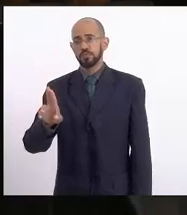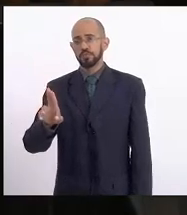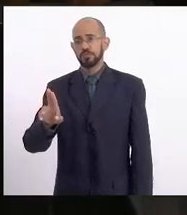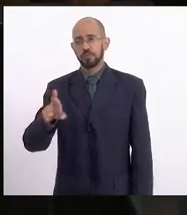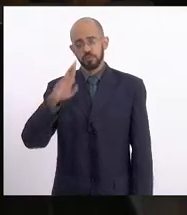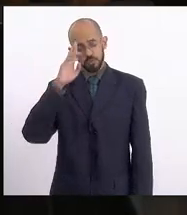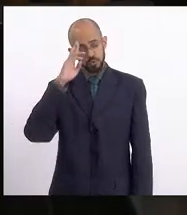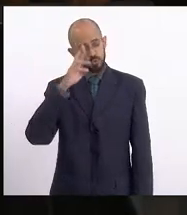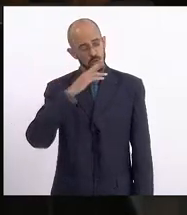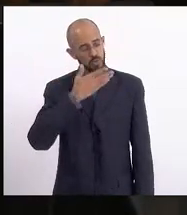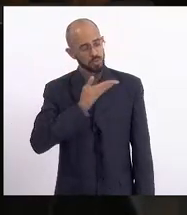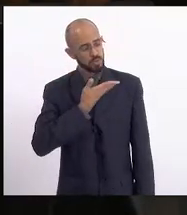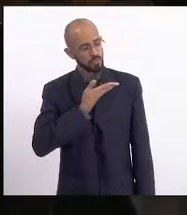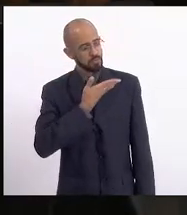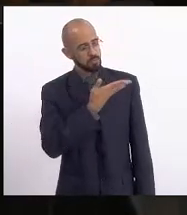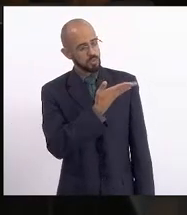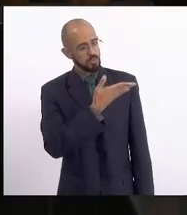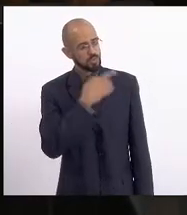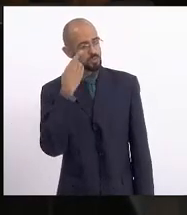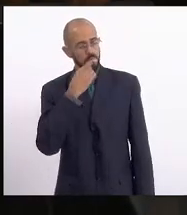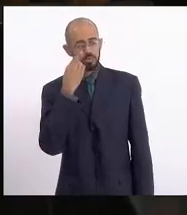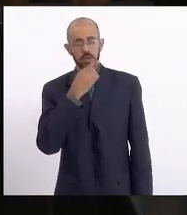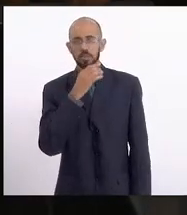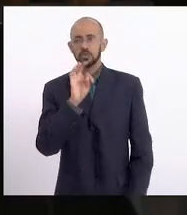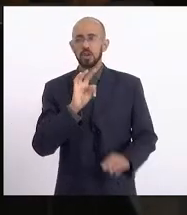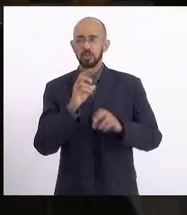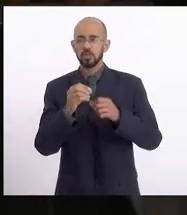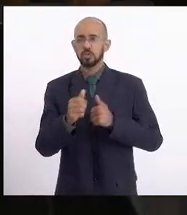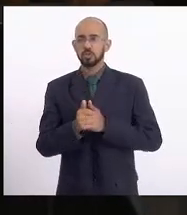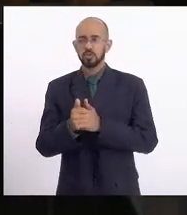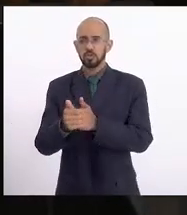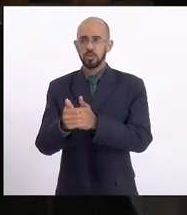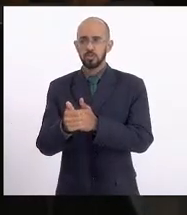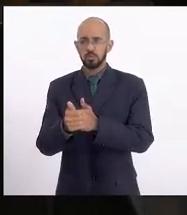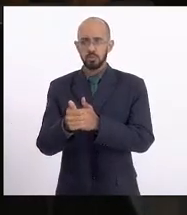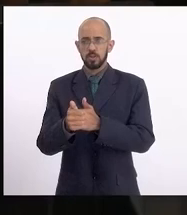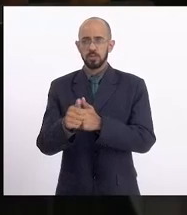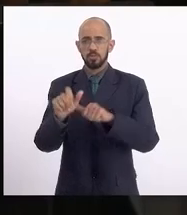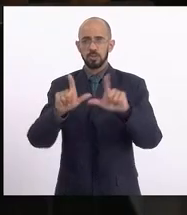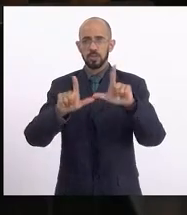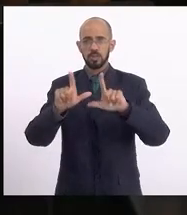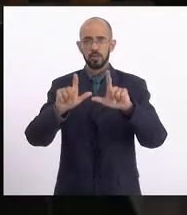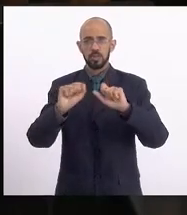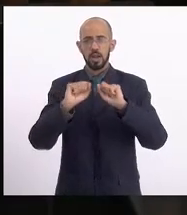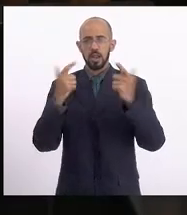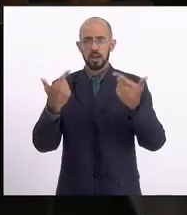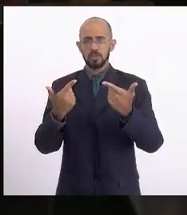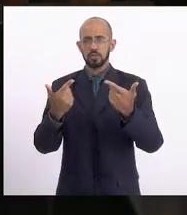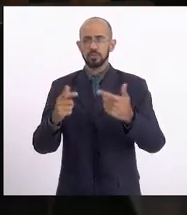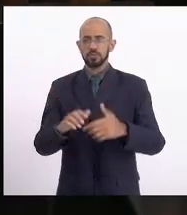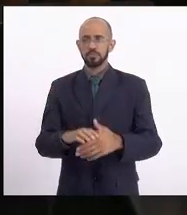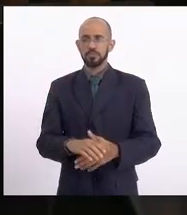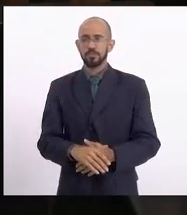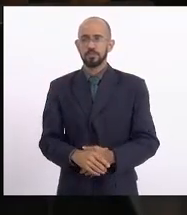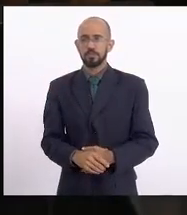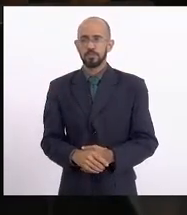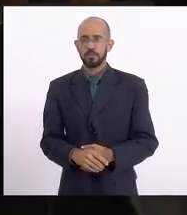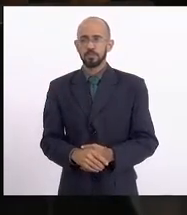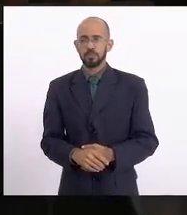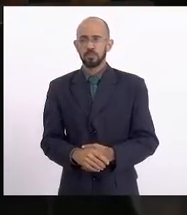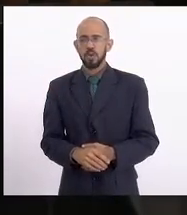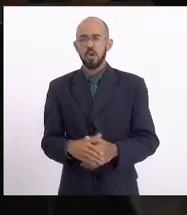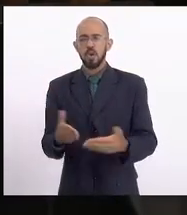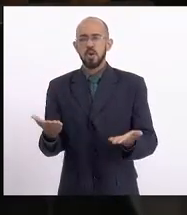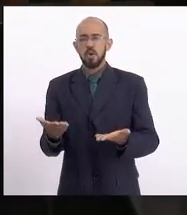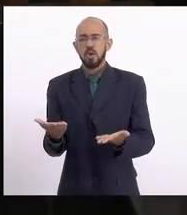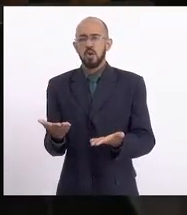senhores colegas, deputados e a todos que nos acompanham pela TV Alerge. Venho hoje a